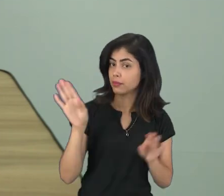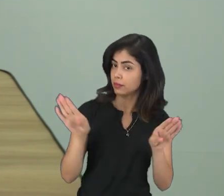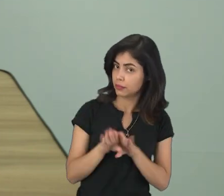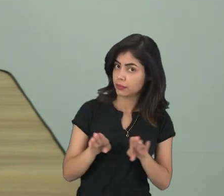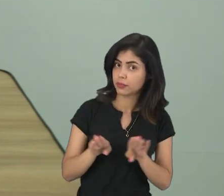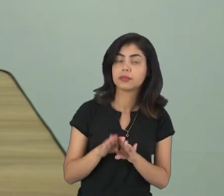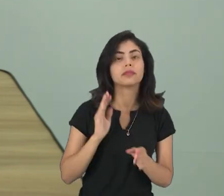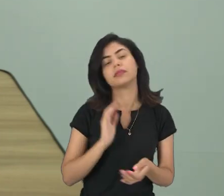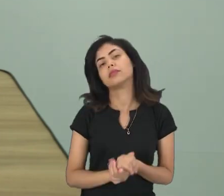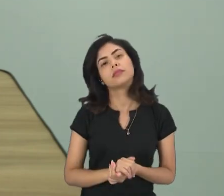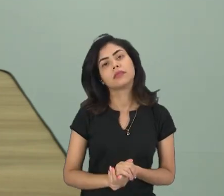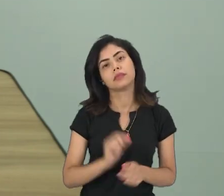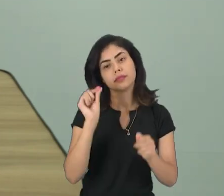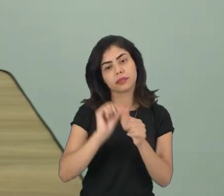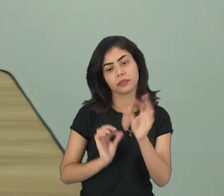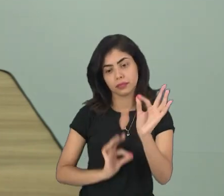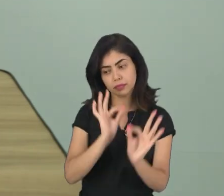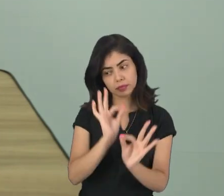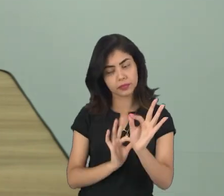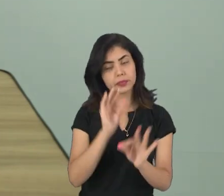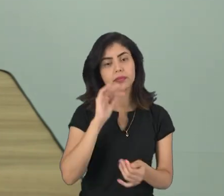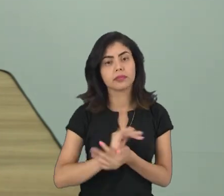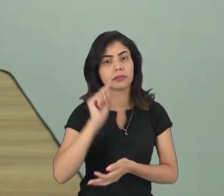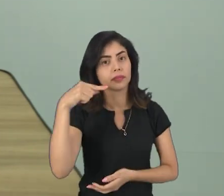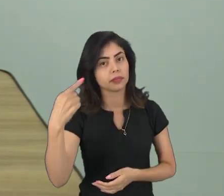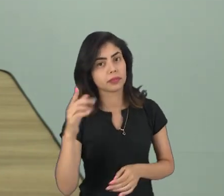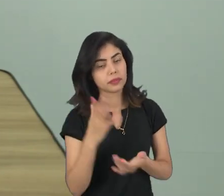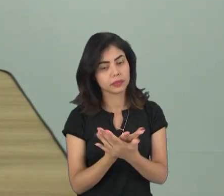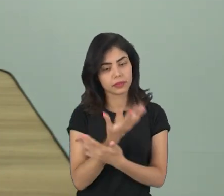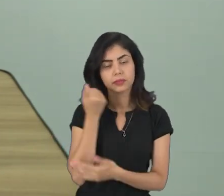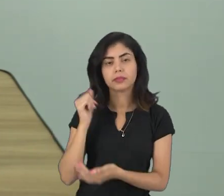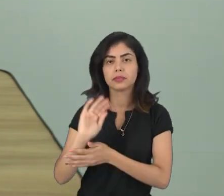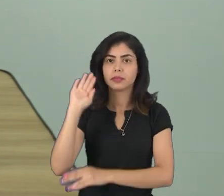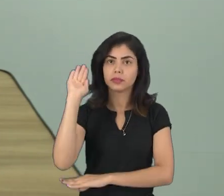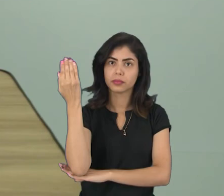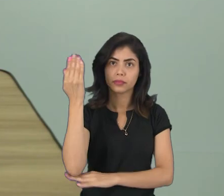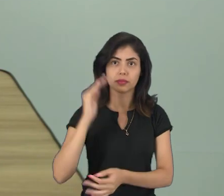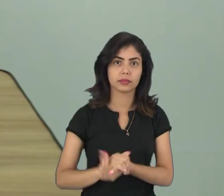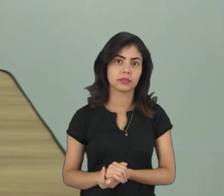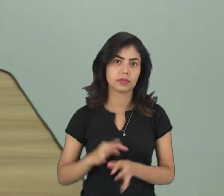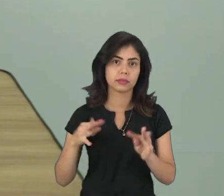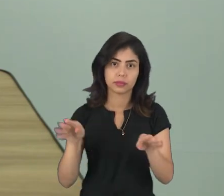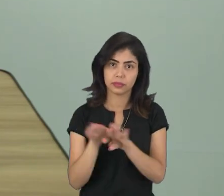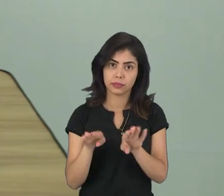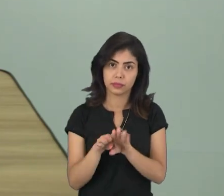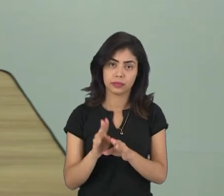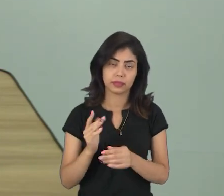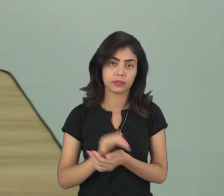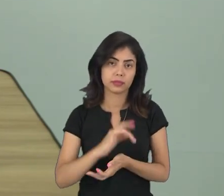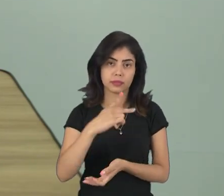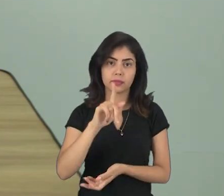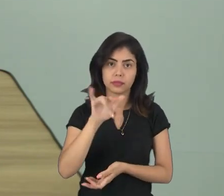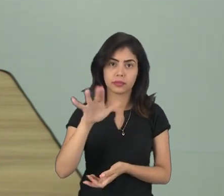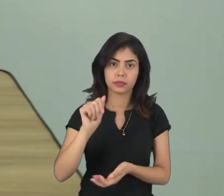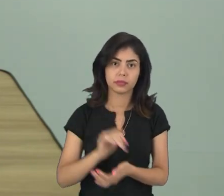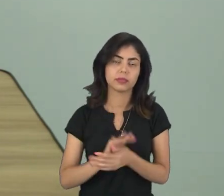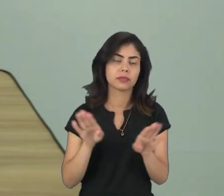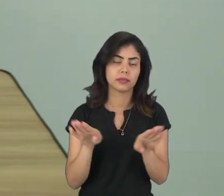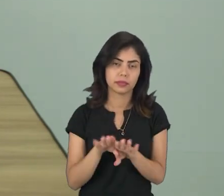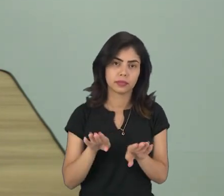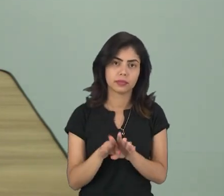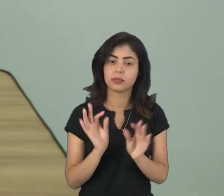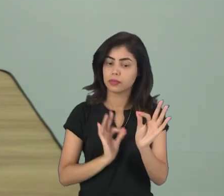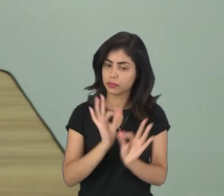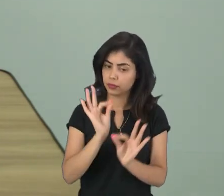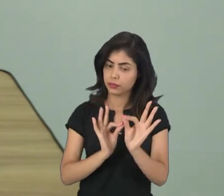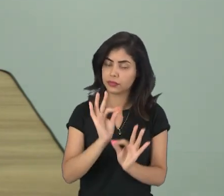também, crianças, que para construir, depois que eles retiraram a madeira e retiraram também a palha, eles também